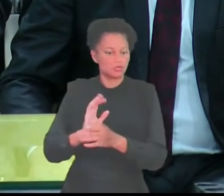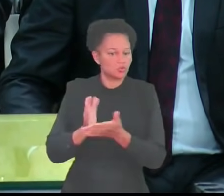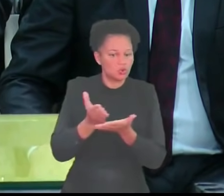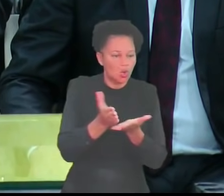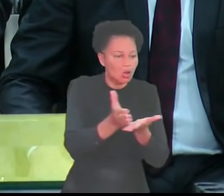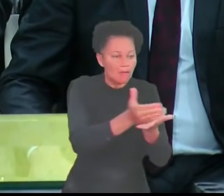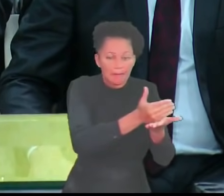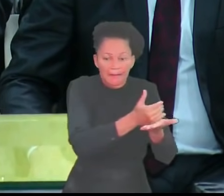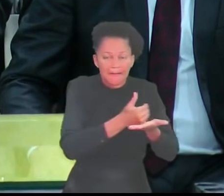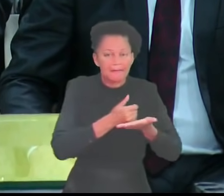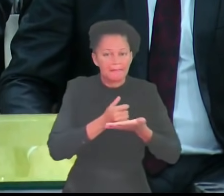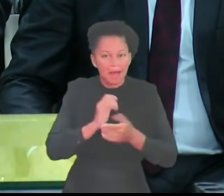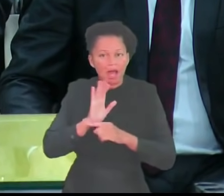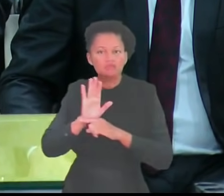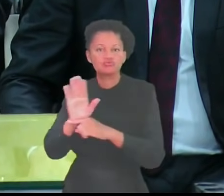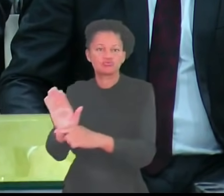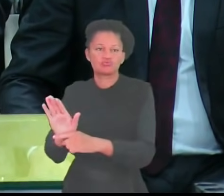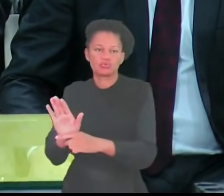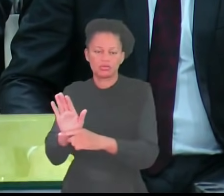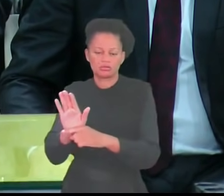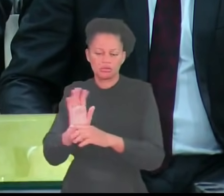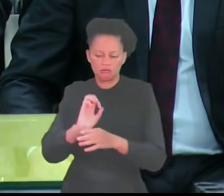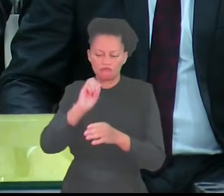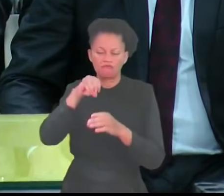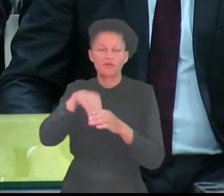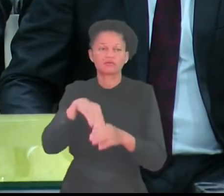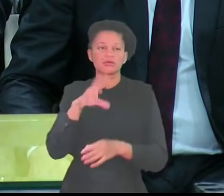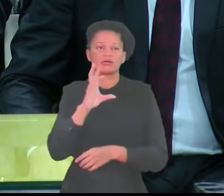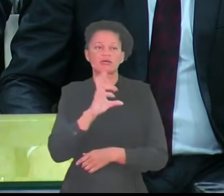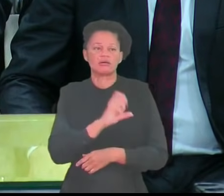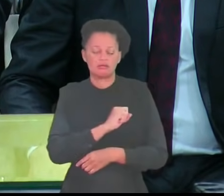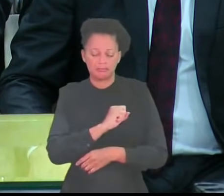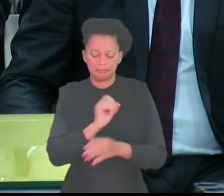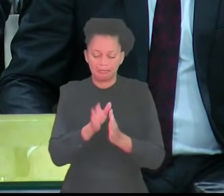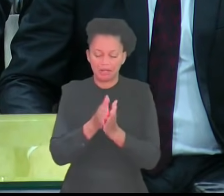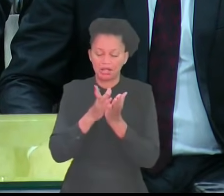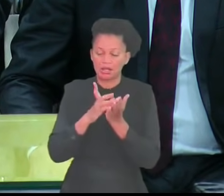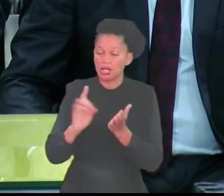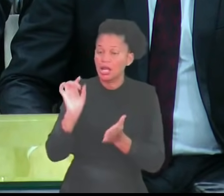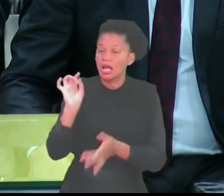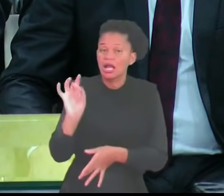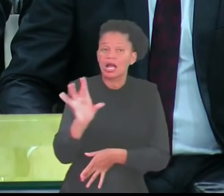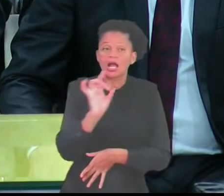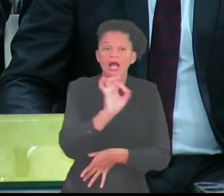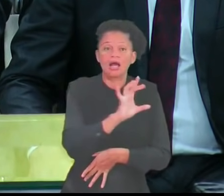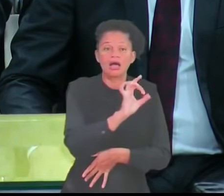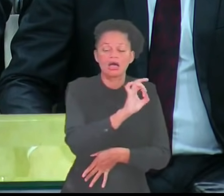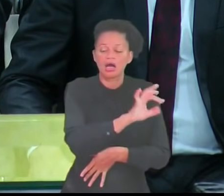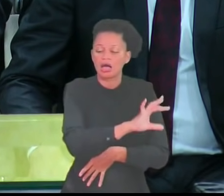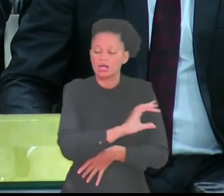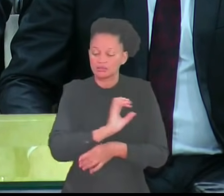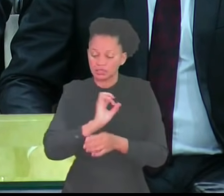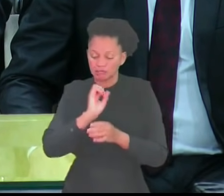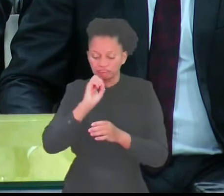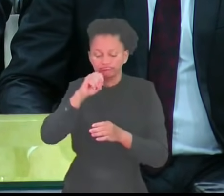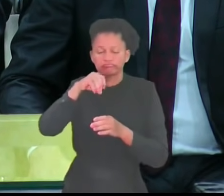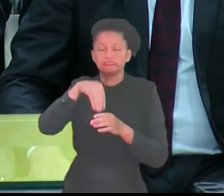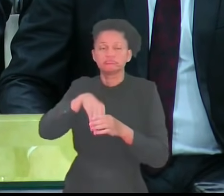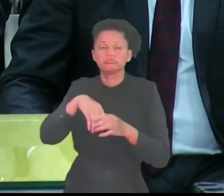nesse sentido. E nós vamos dar uma oferta de amor. A Bíblia diz, cada um contribua segundo a